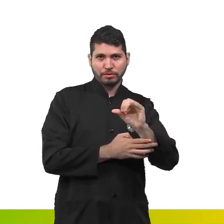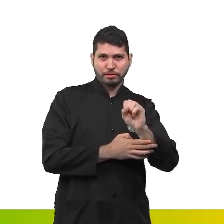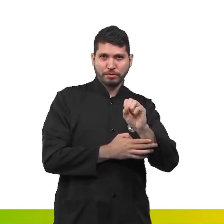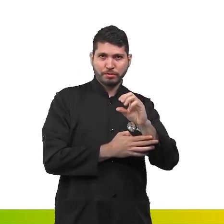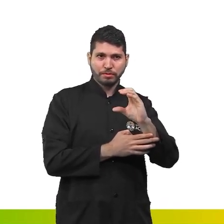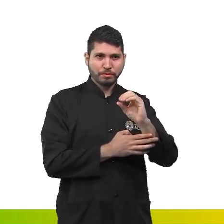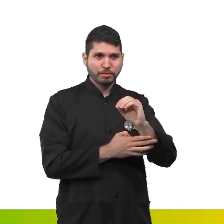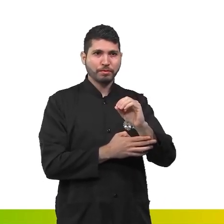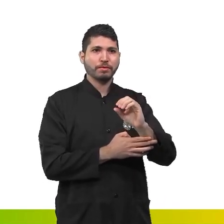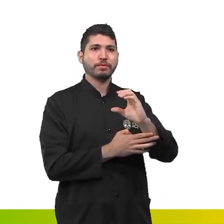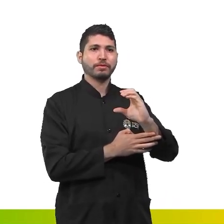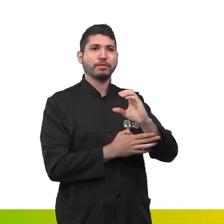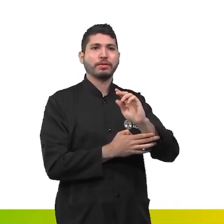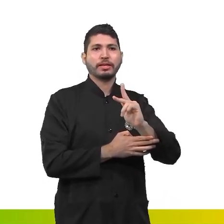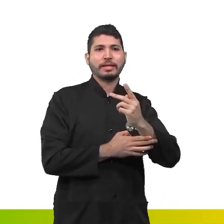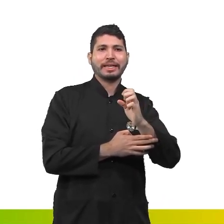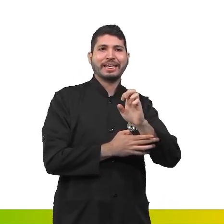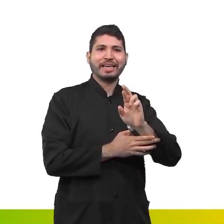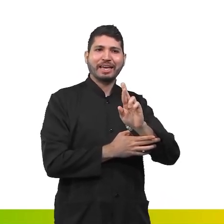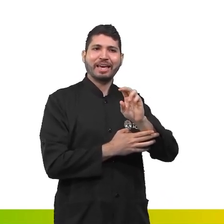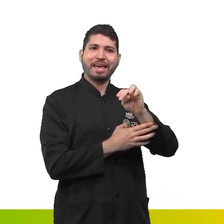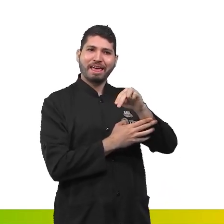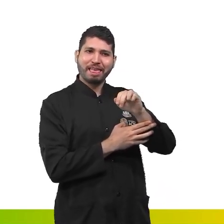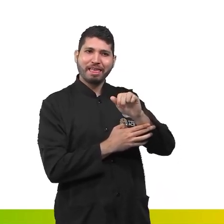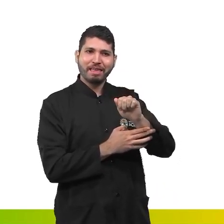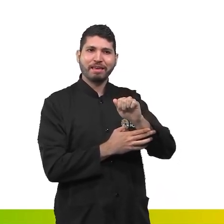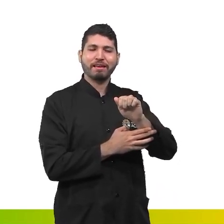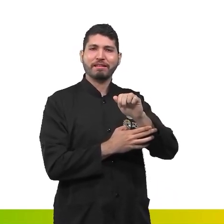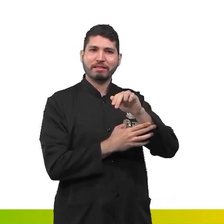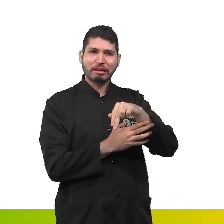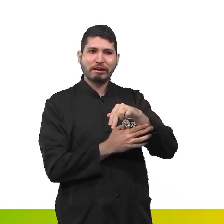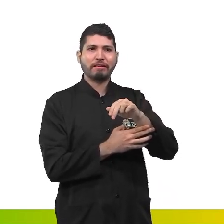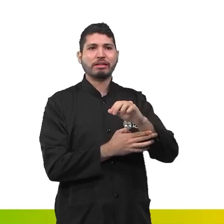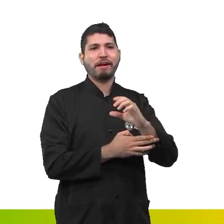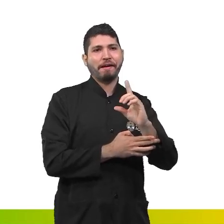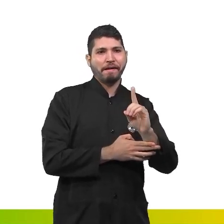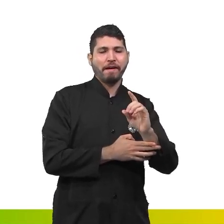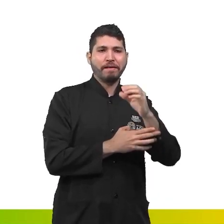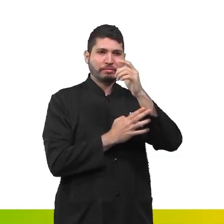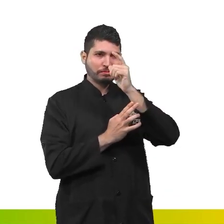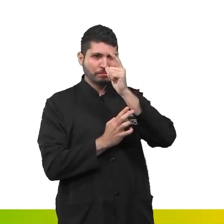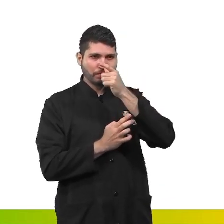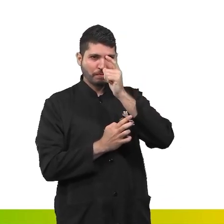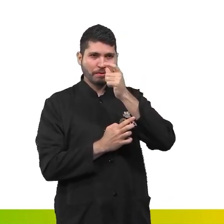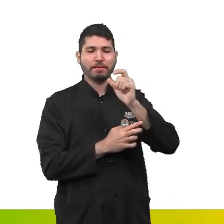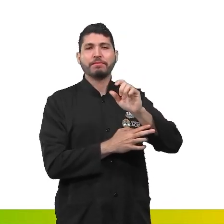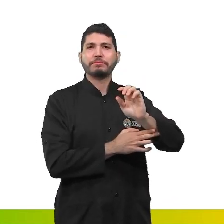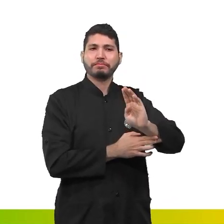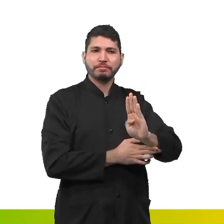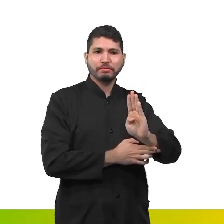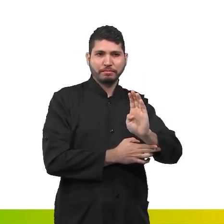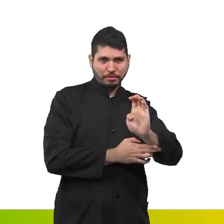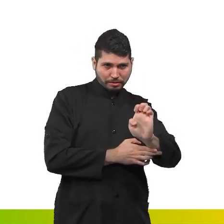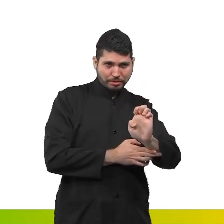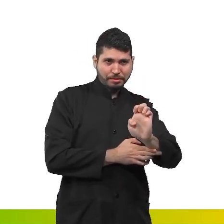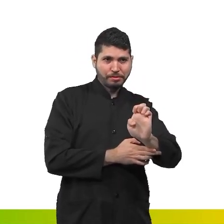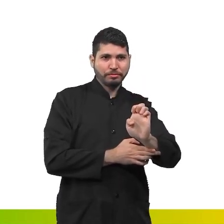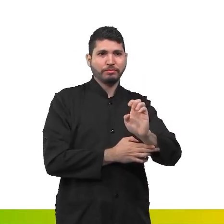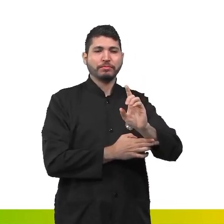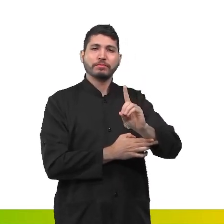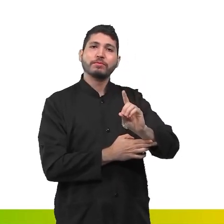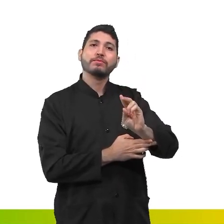Hernán Cortés, Cristóvão Colombo, Duarte Pacheco Pereira. Bom,